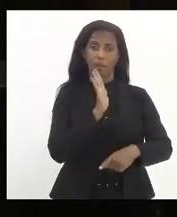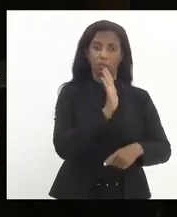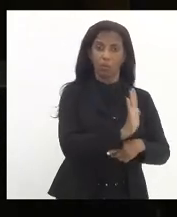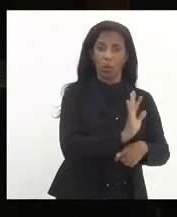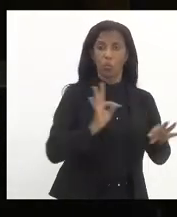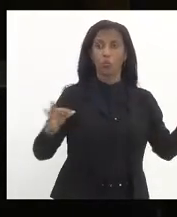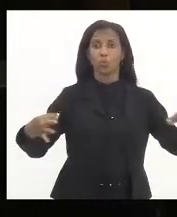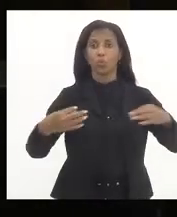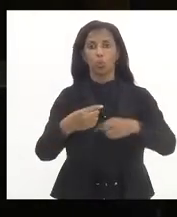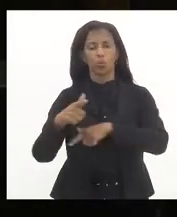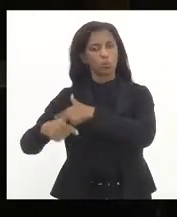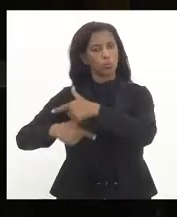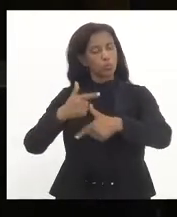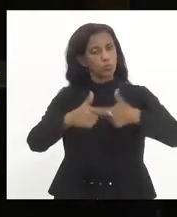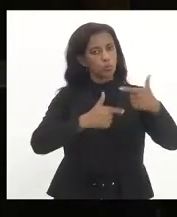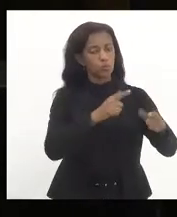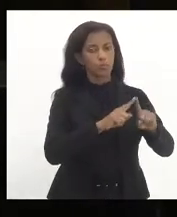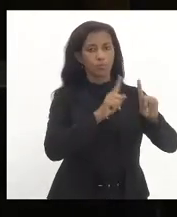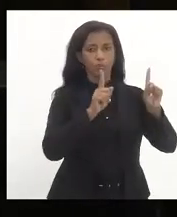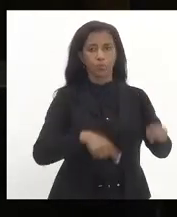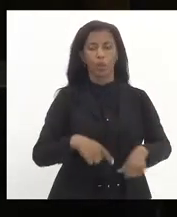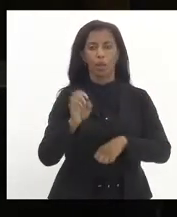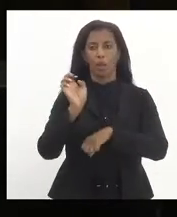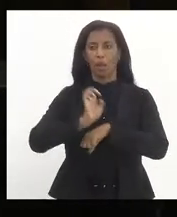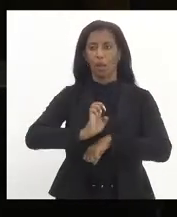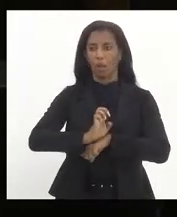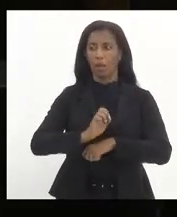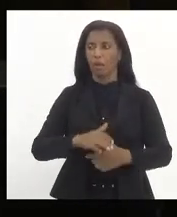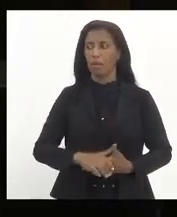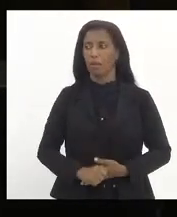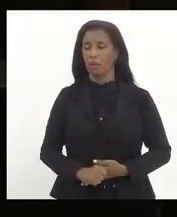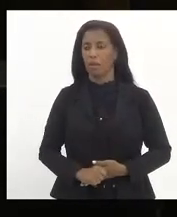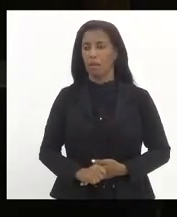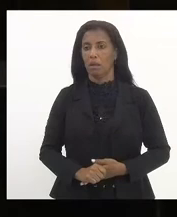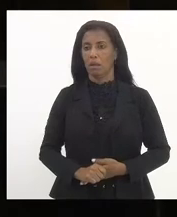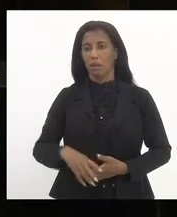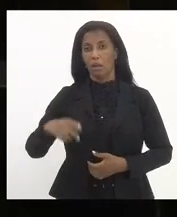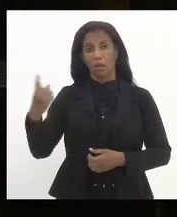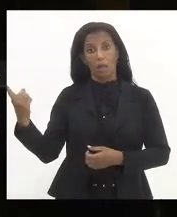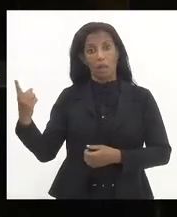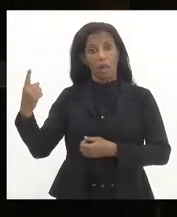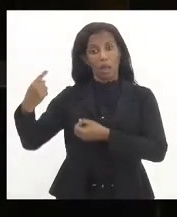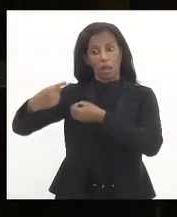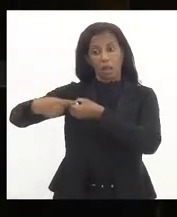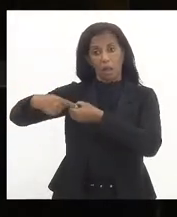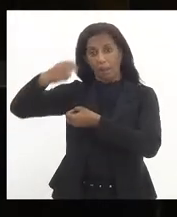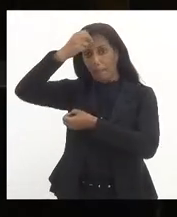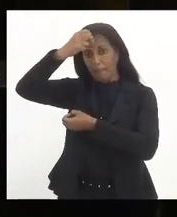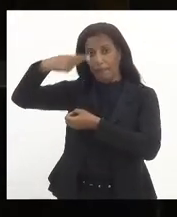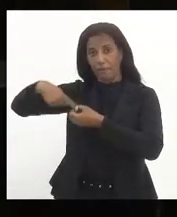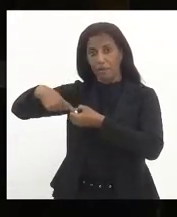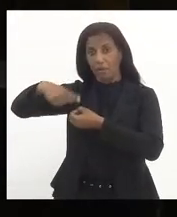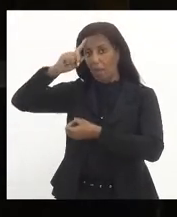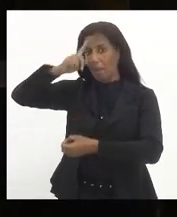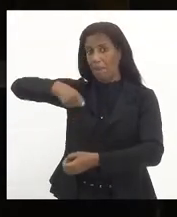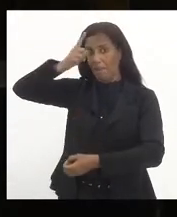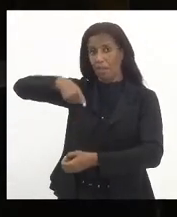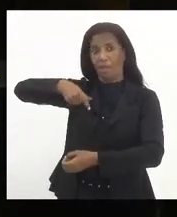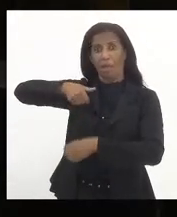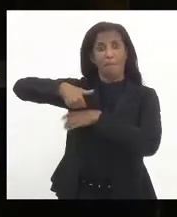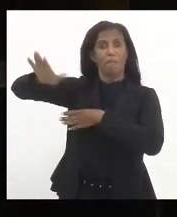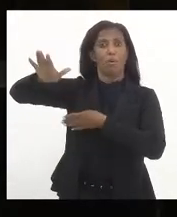beneficia todos os servidores públicos estaduais, no município, o prefeito quer mandá-los